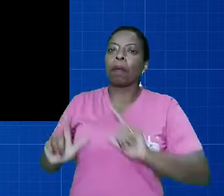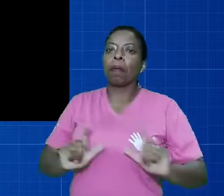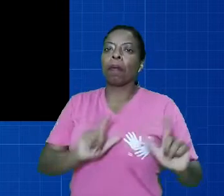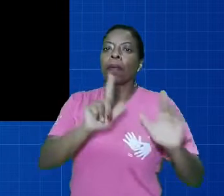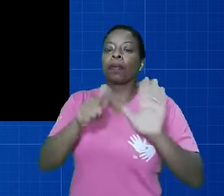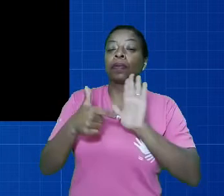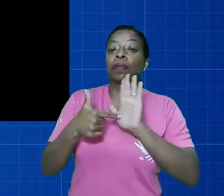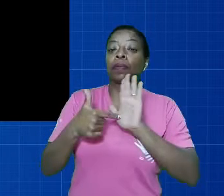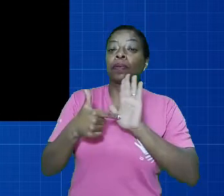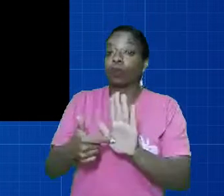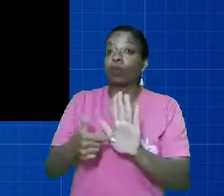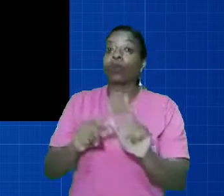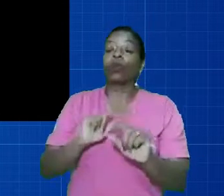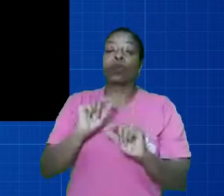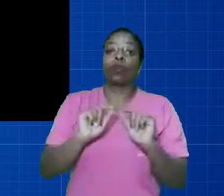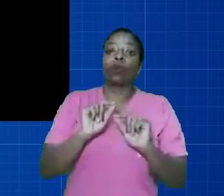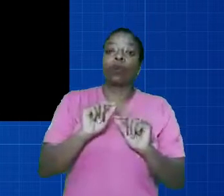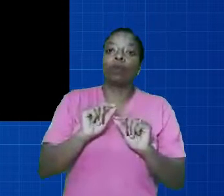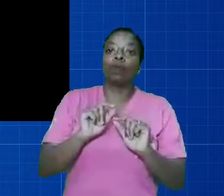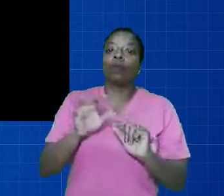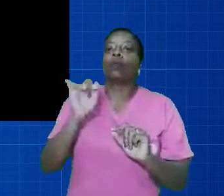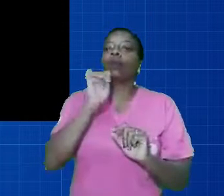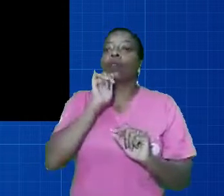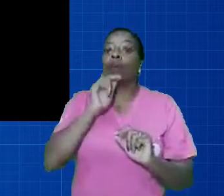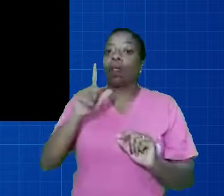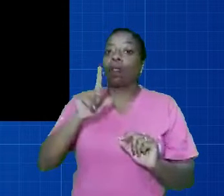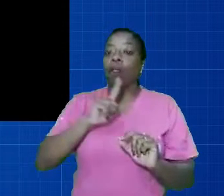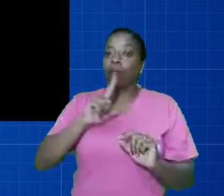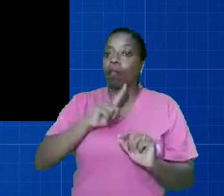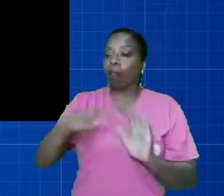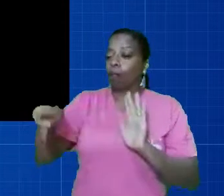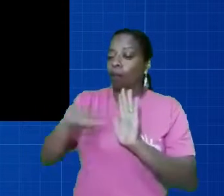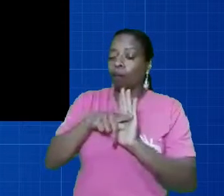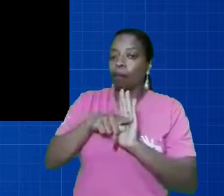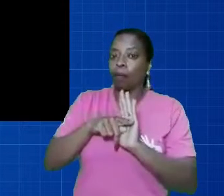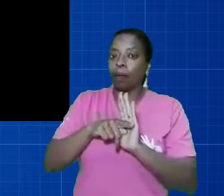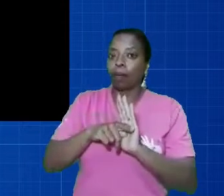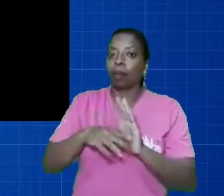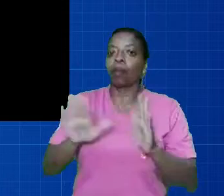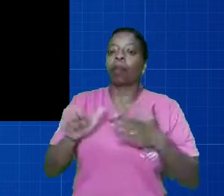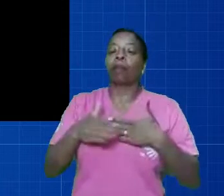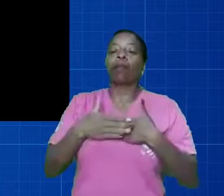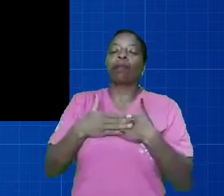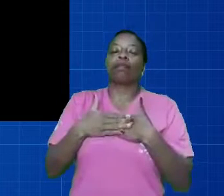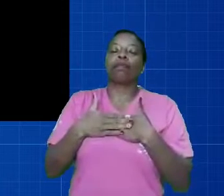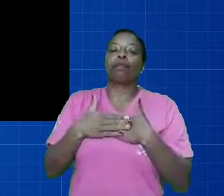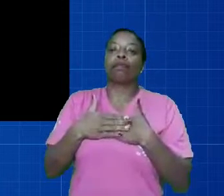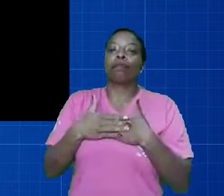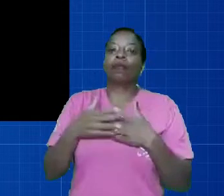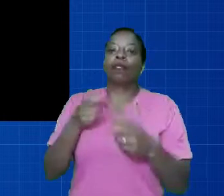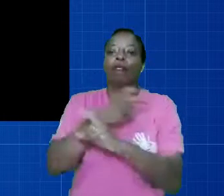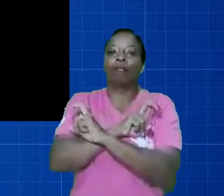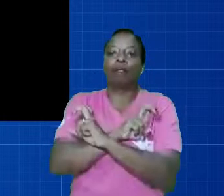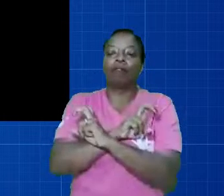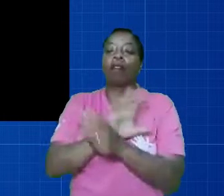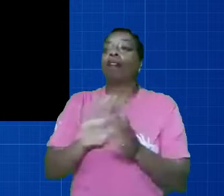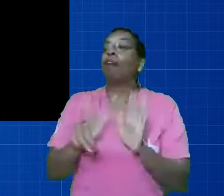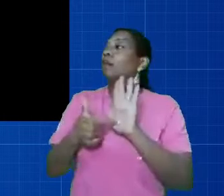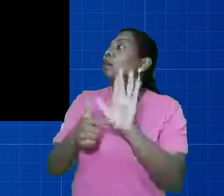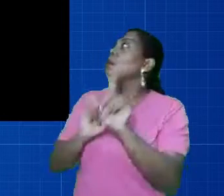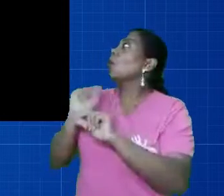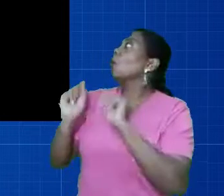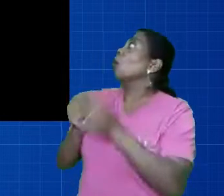Amenófis essa imagem faz parte de uma câmara mortuária. Então, cada um dos símbolos tinha um significado e